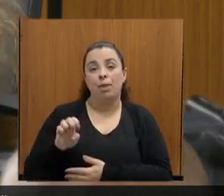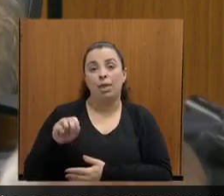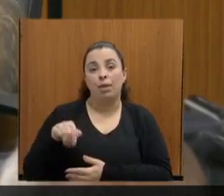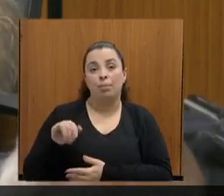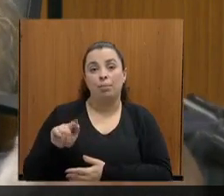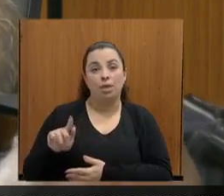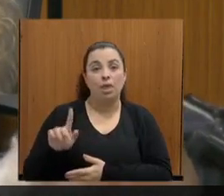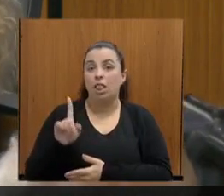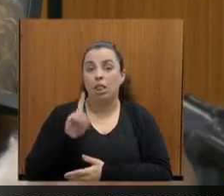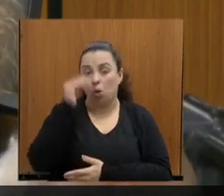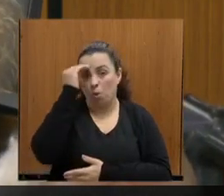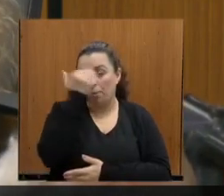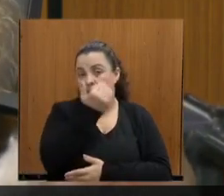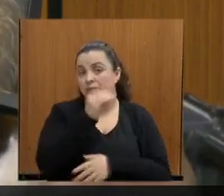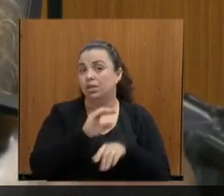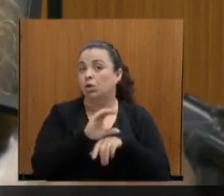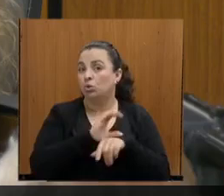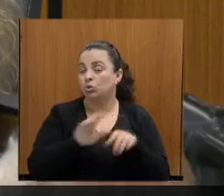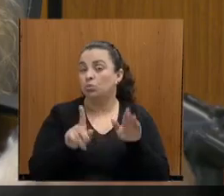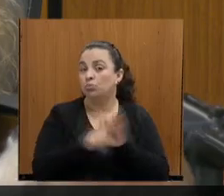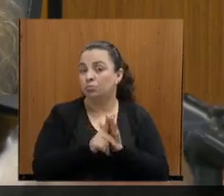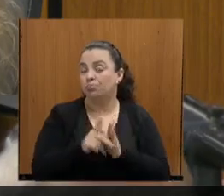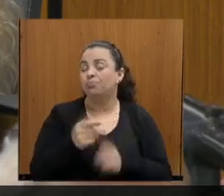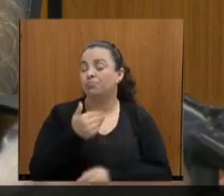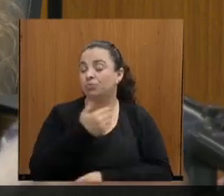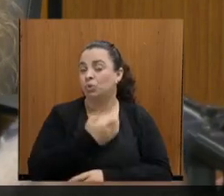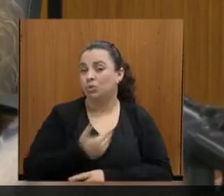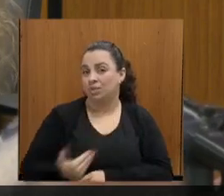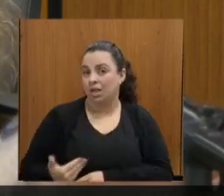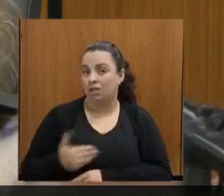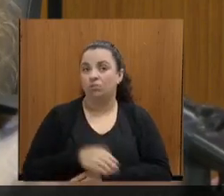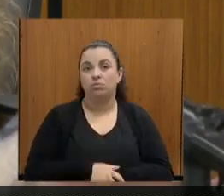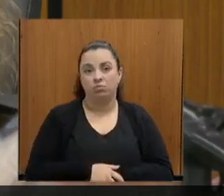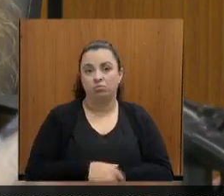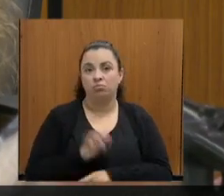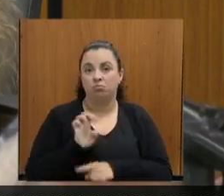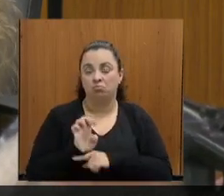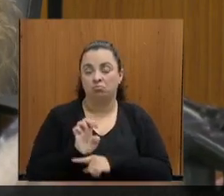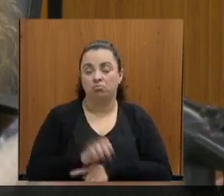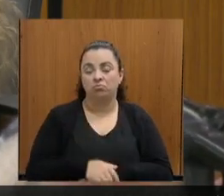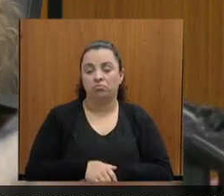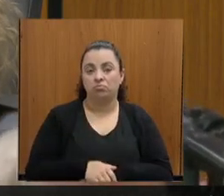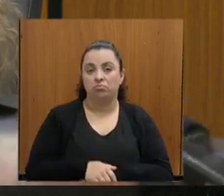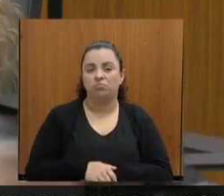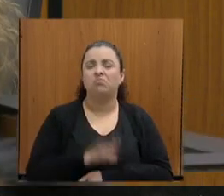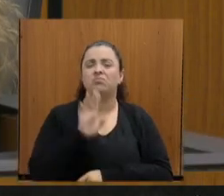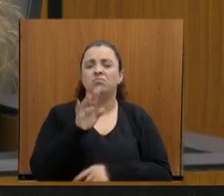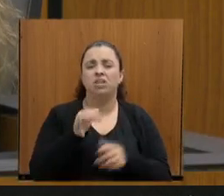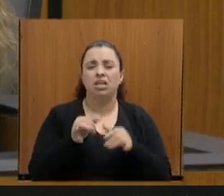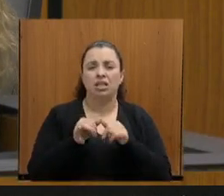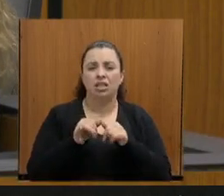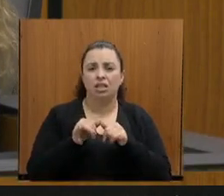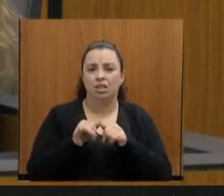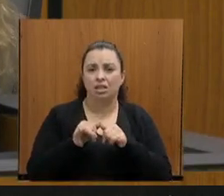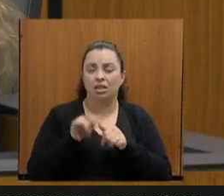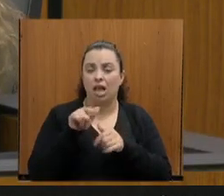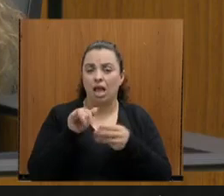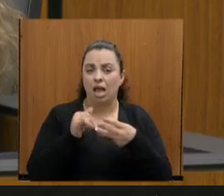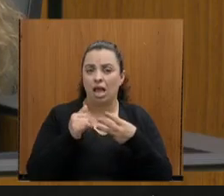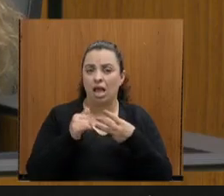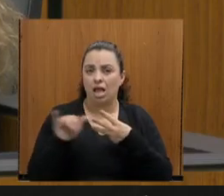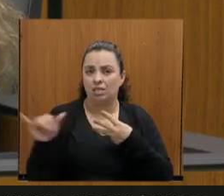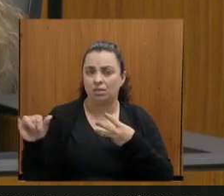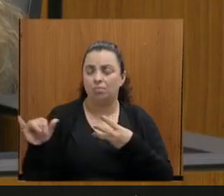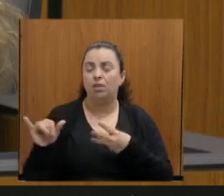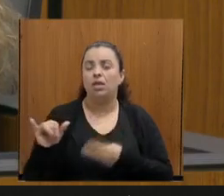em relação às Emília Presidente é conhecimento Nós já nos encontramos durante a comissão parlamentar de